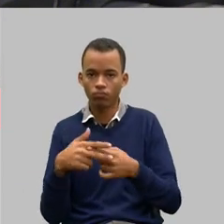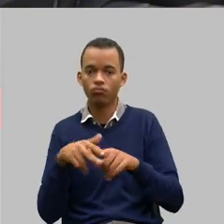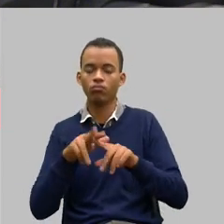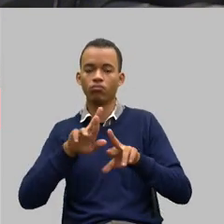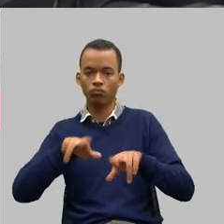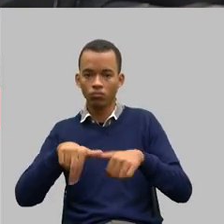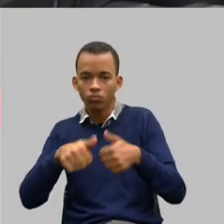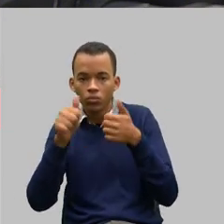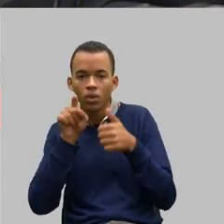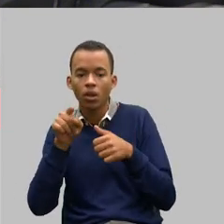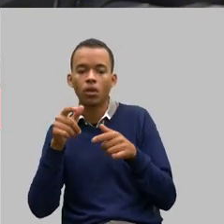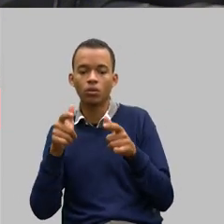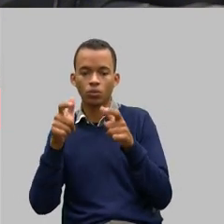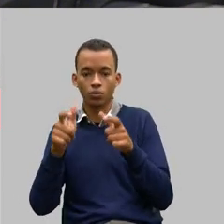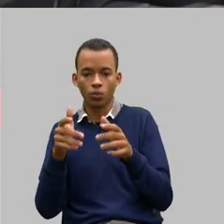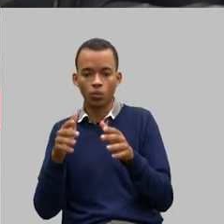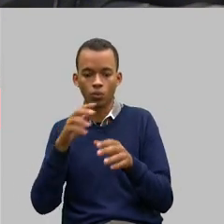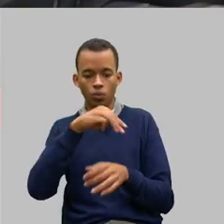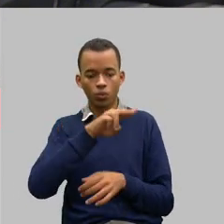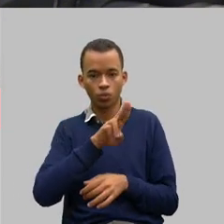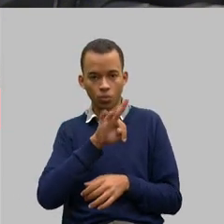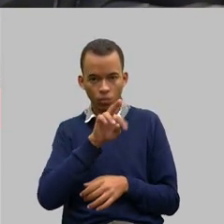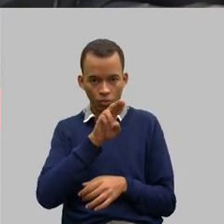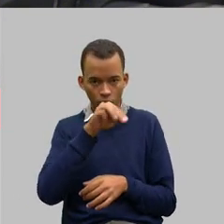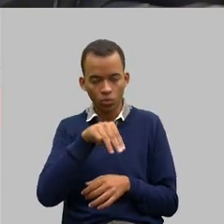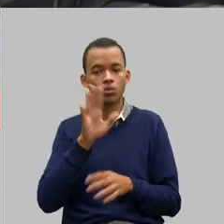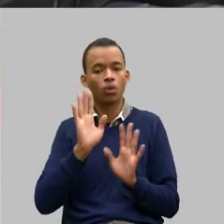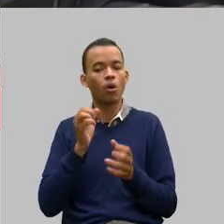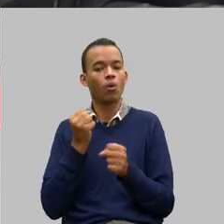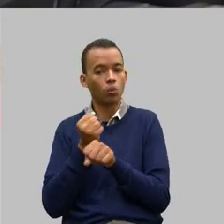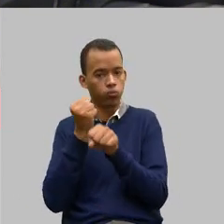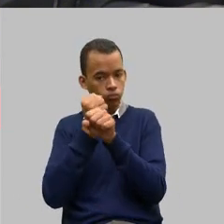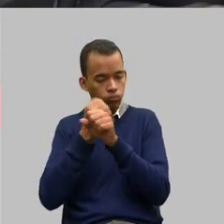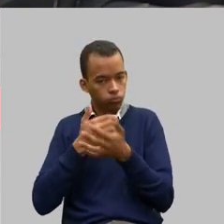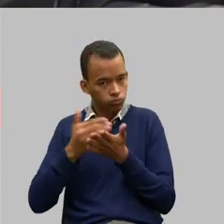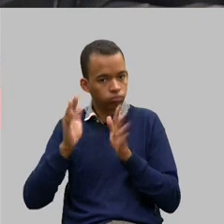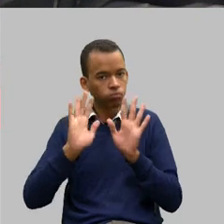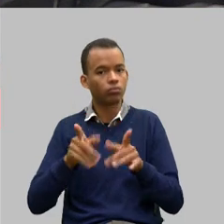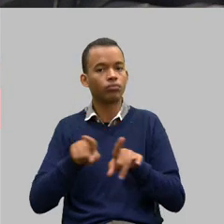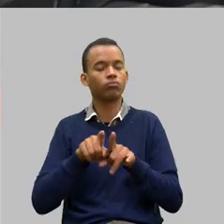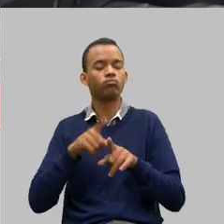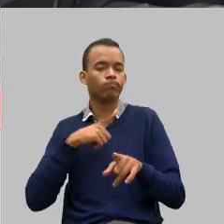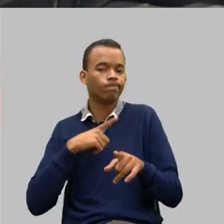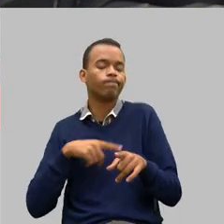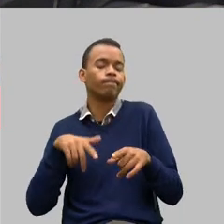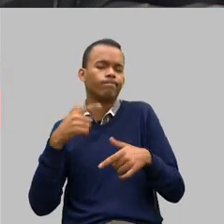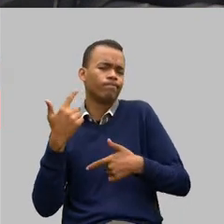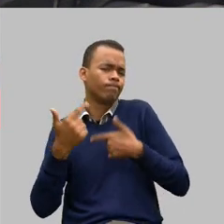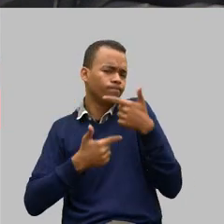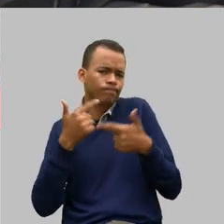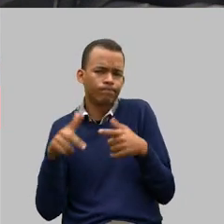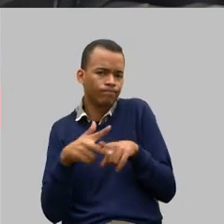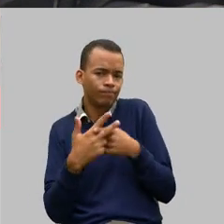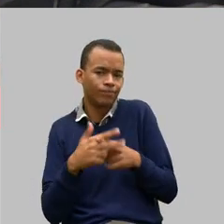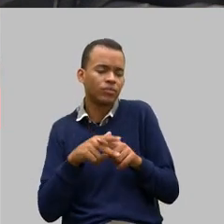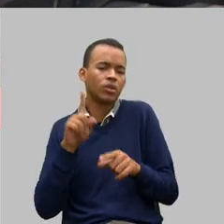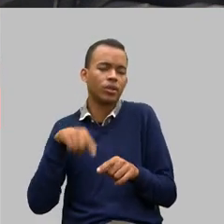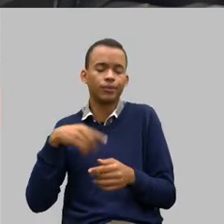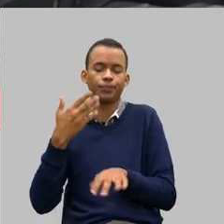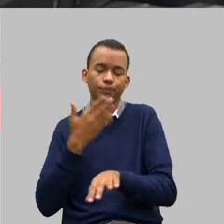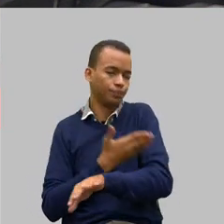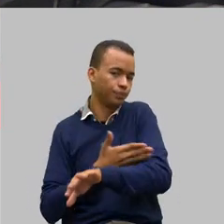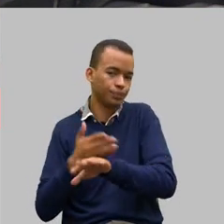né então isso tá tá acontecendo nesse momento e e mais o trabalho de manutenção rotineira Inclusive a Regional Valadares é uma daquelas